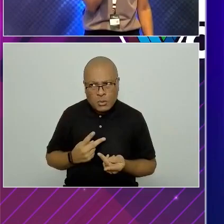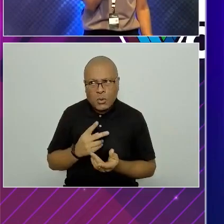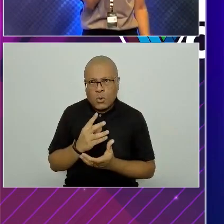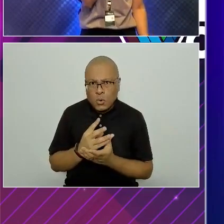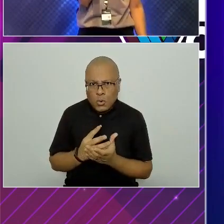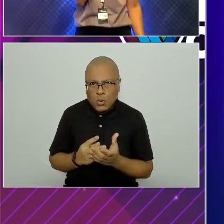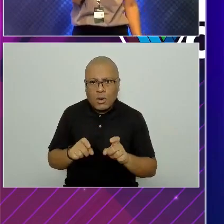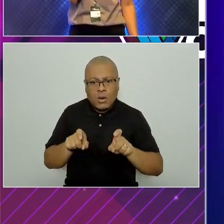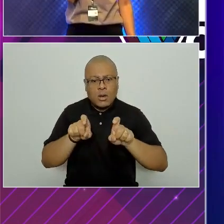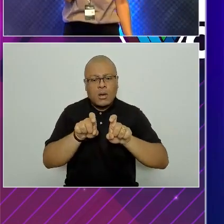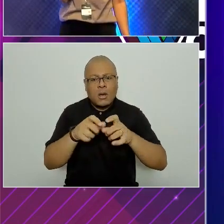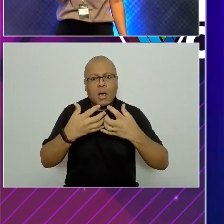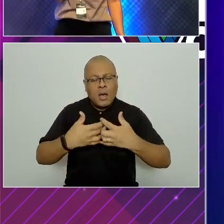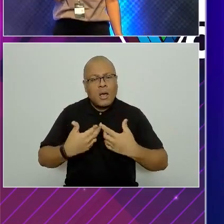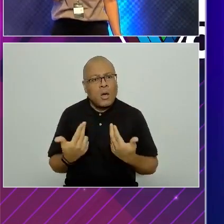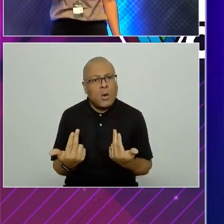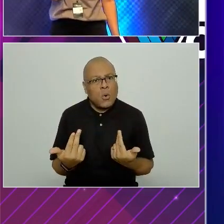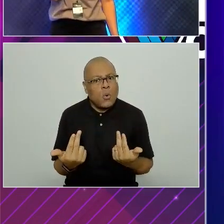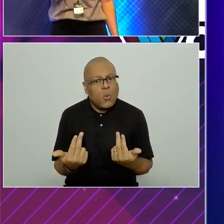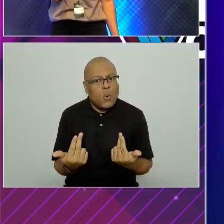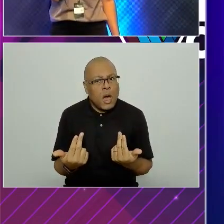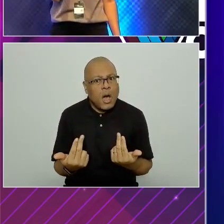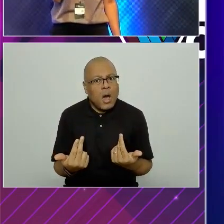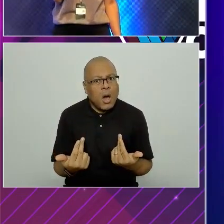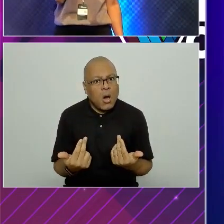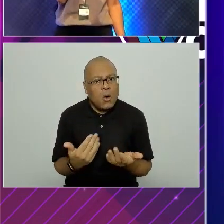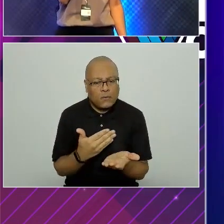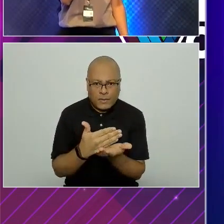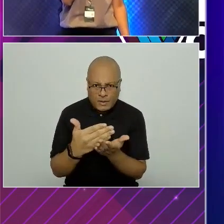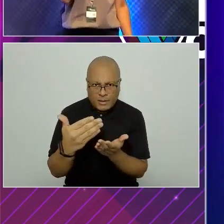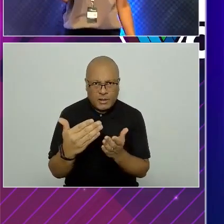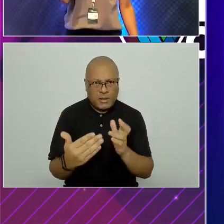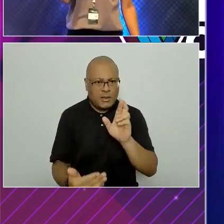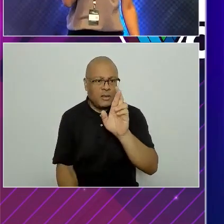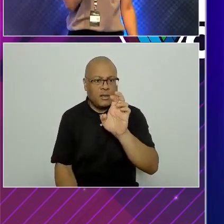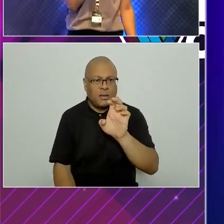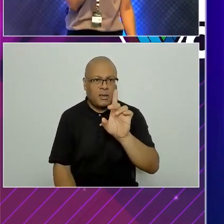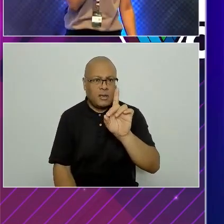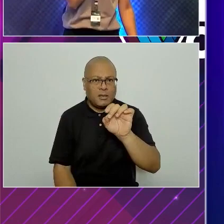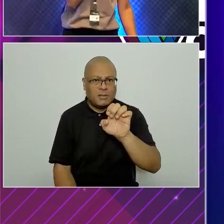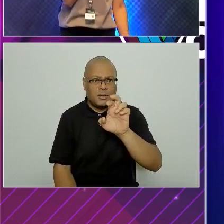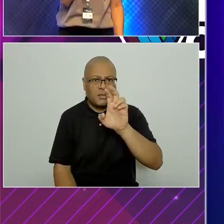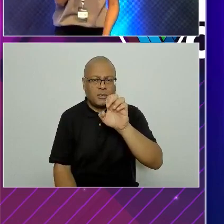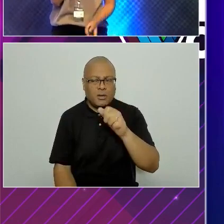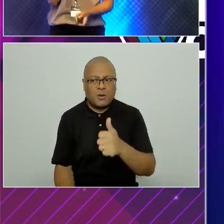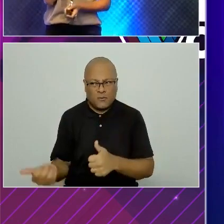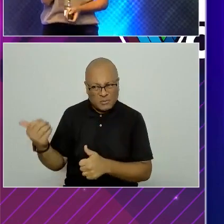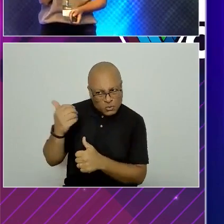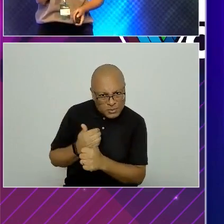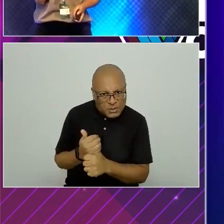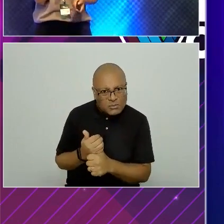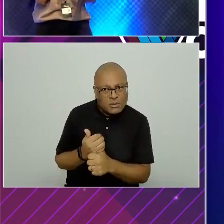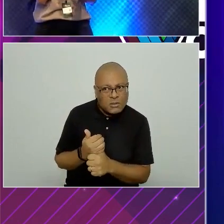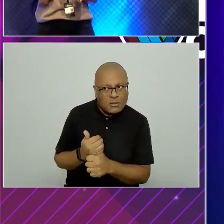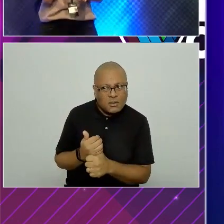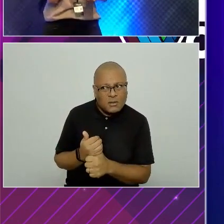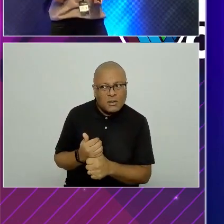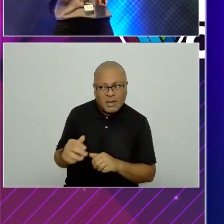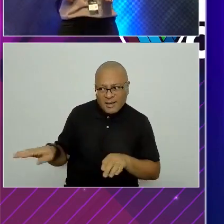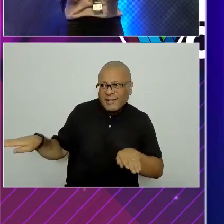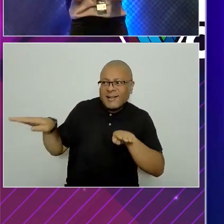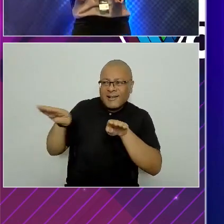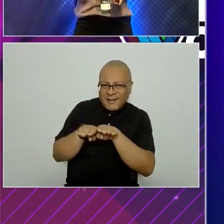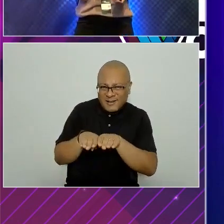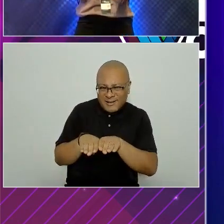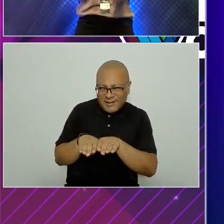igual eu, né? As pessoas vão desenvolver uma rede neural e provavelmente ela vai me substituir, porque ela está igual a mim. Será que elas